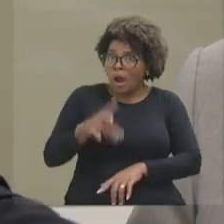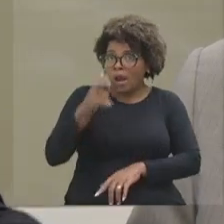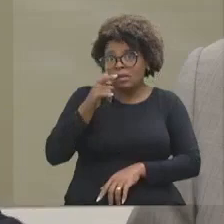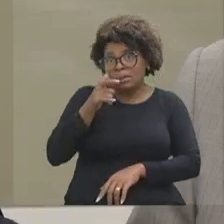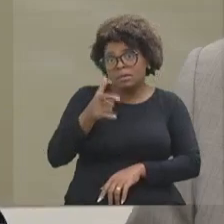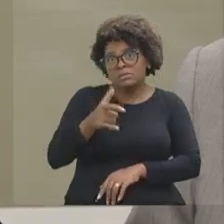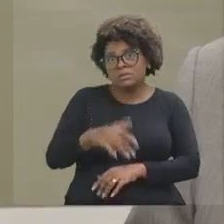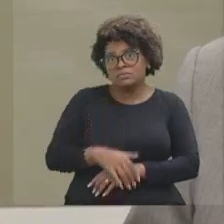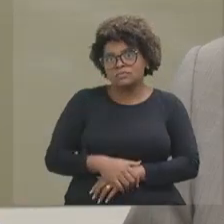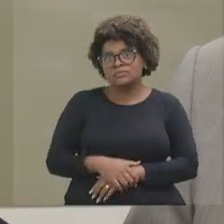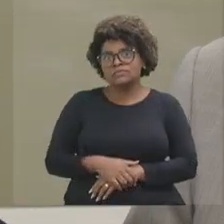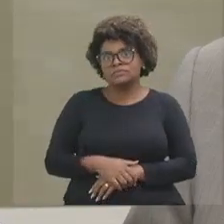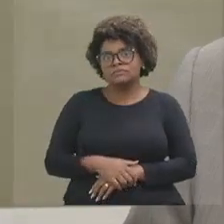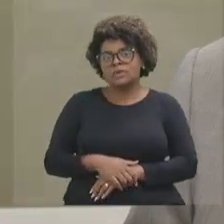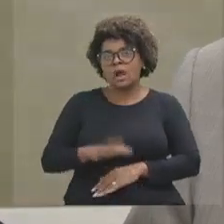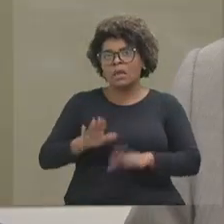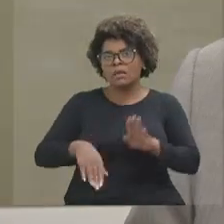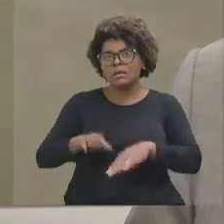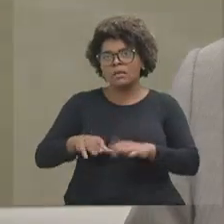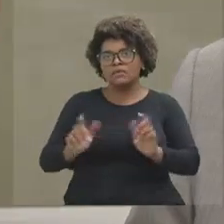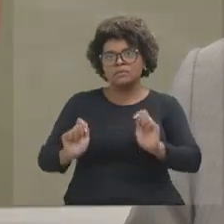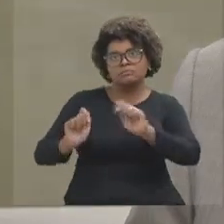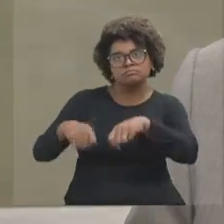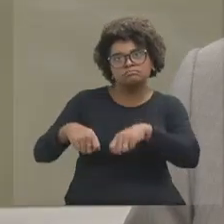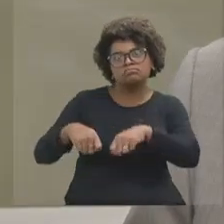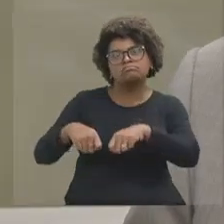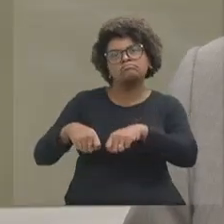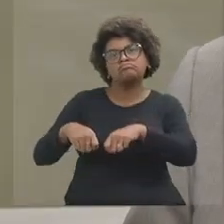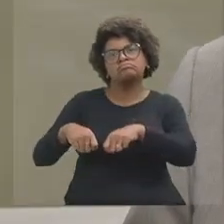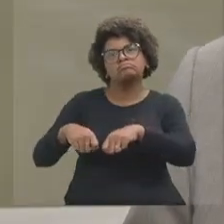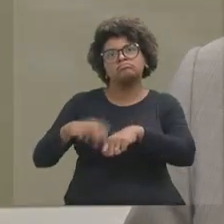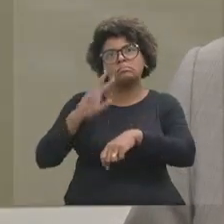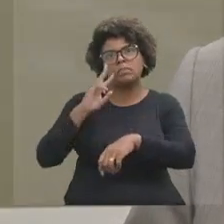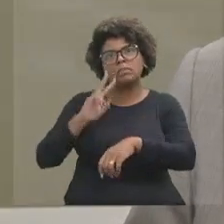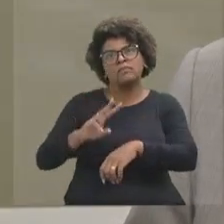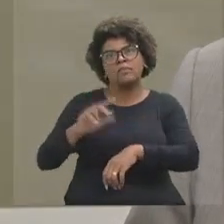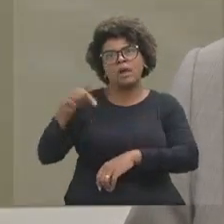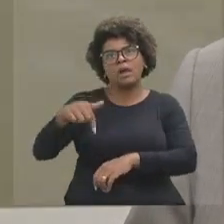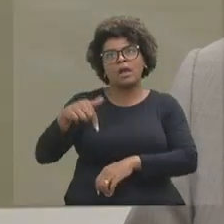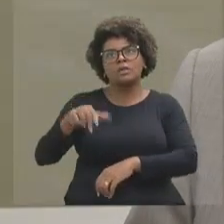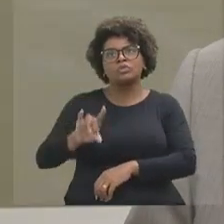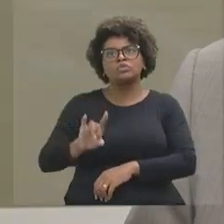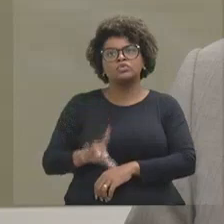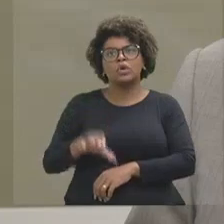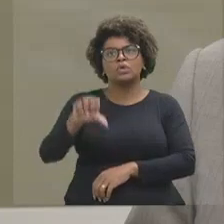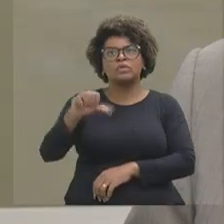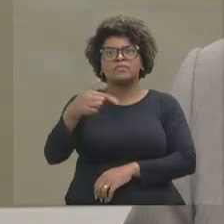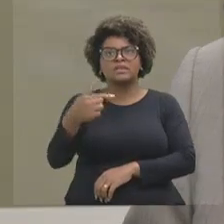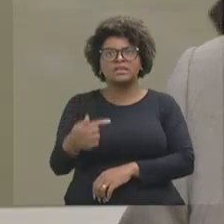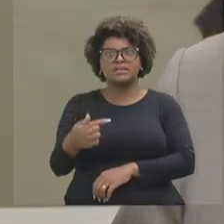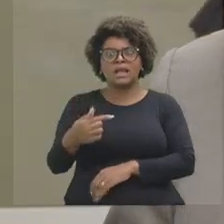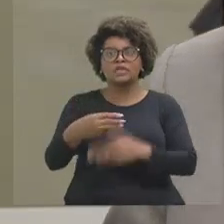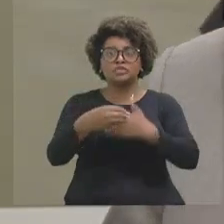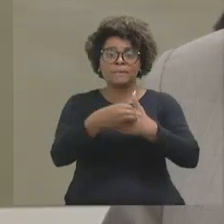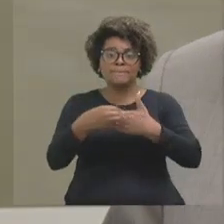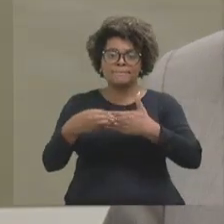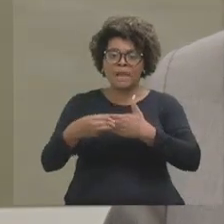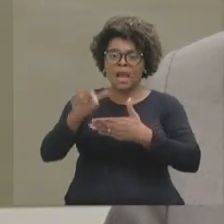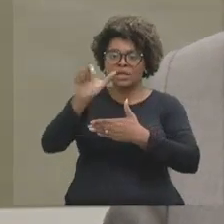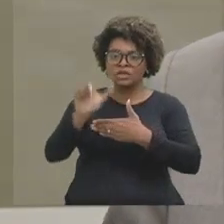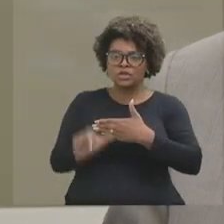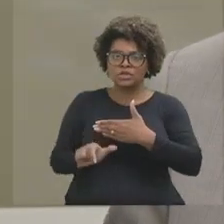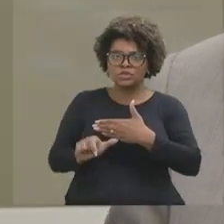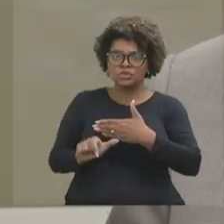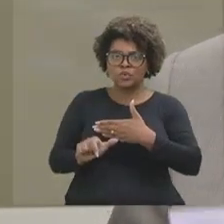para poder também ver nós vimos aqui agora que só temos 97 médicos de cirurgia de cabeça